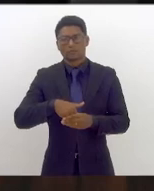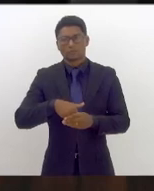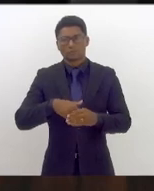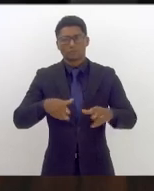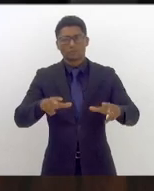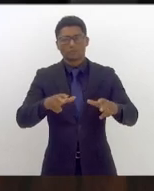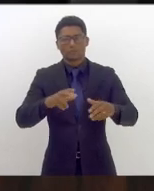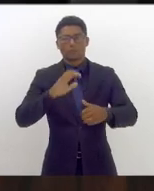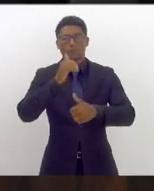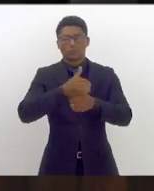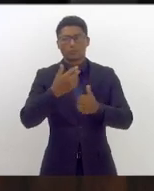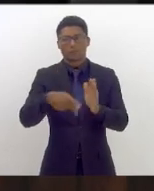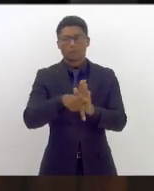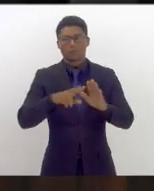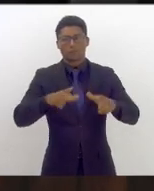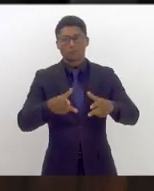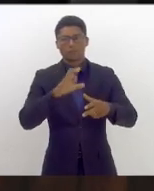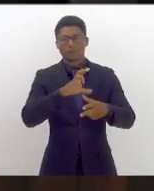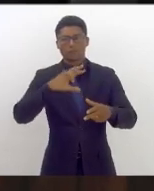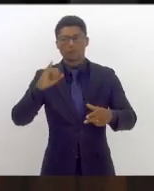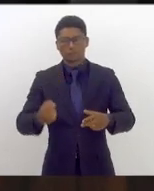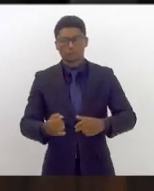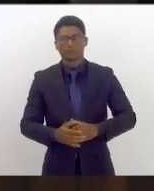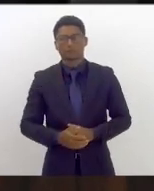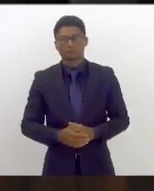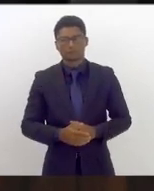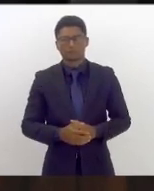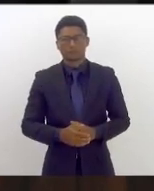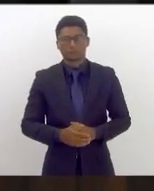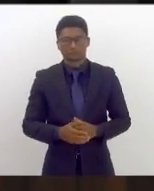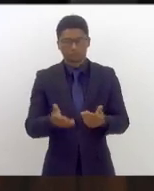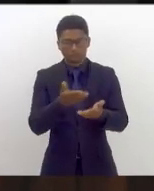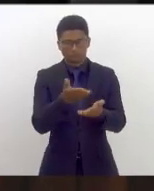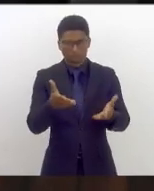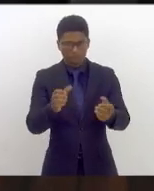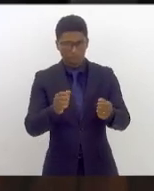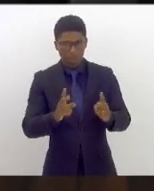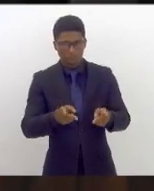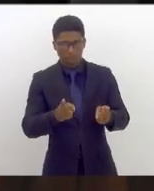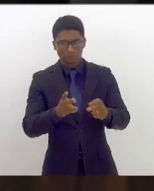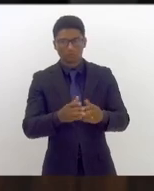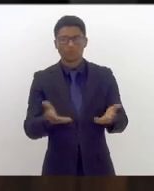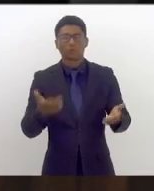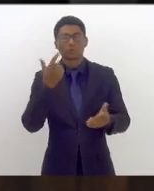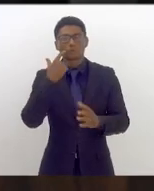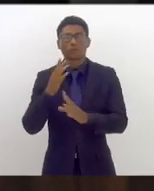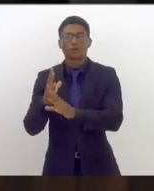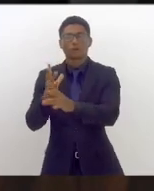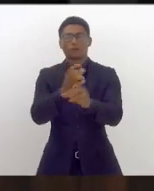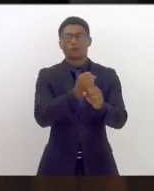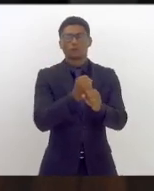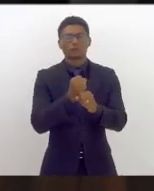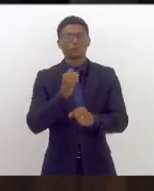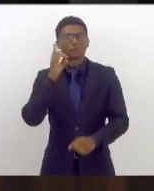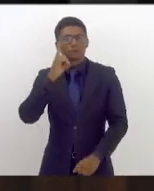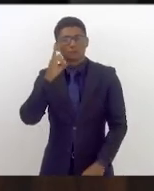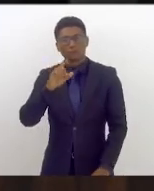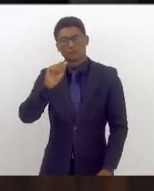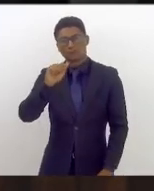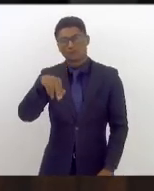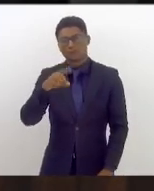Justiça conforme Afinal de redação verificação pedido pelo Deputado André